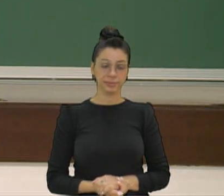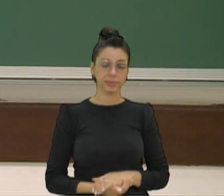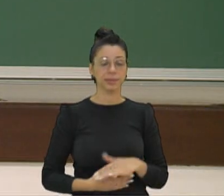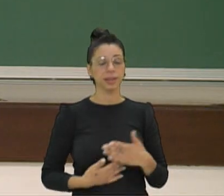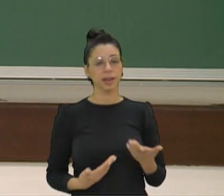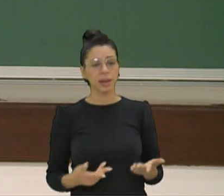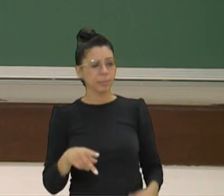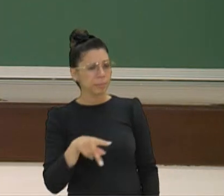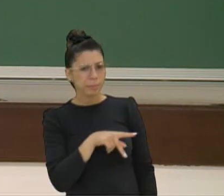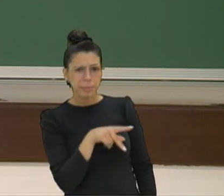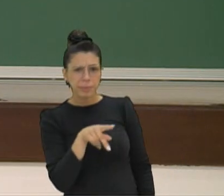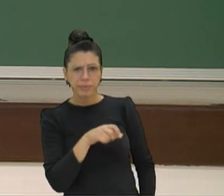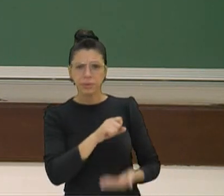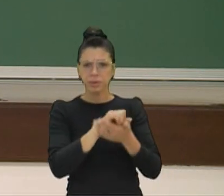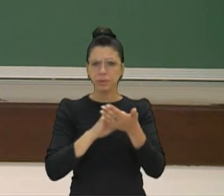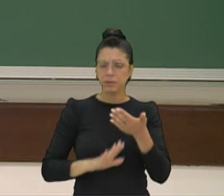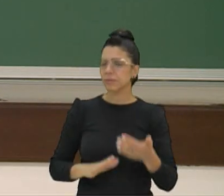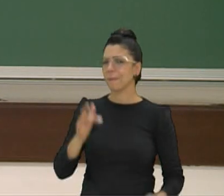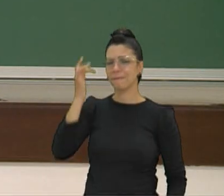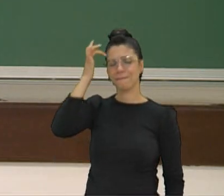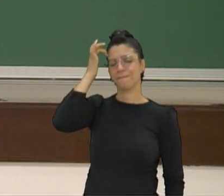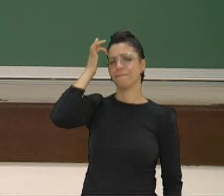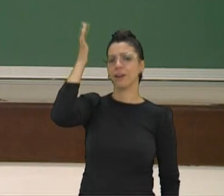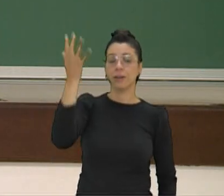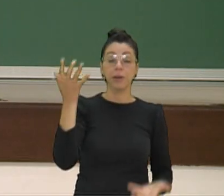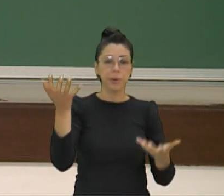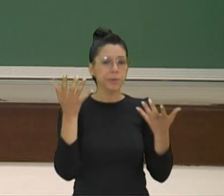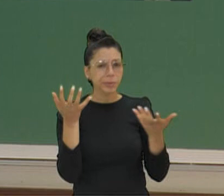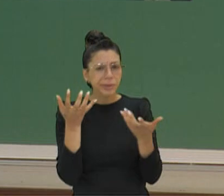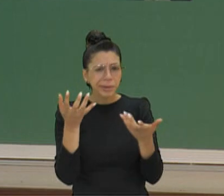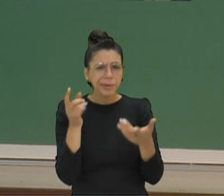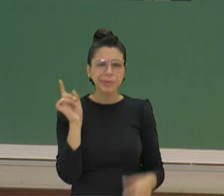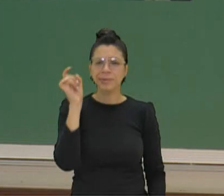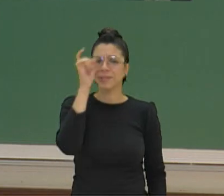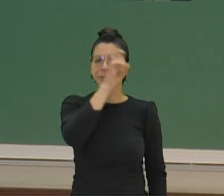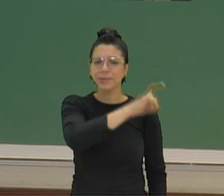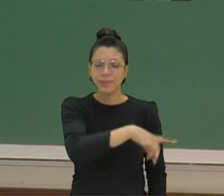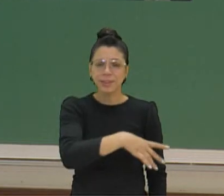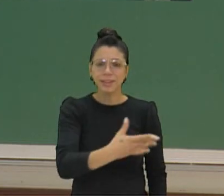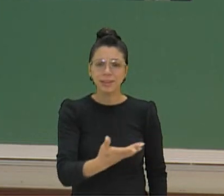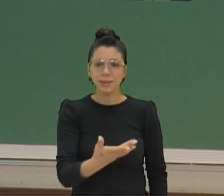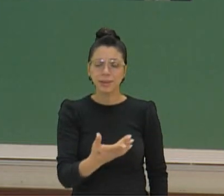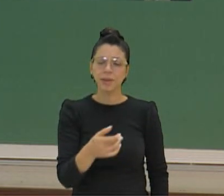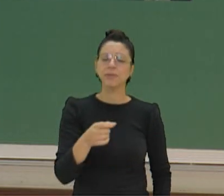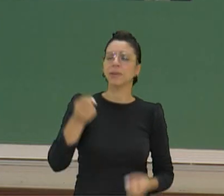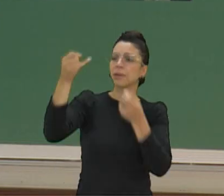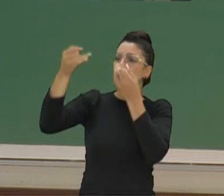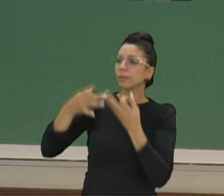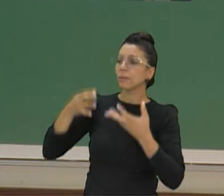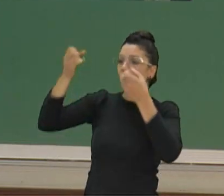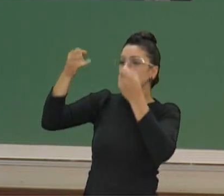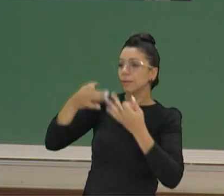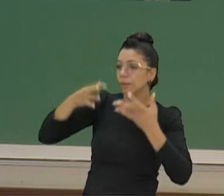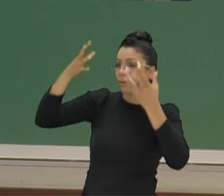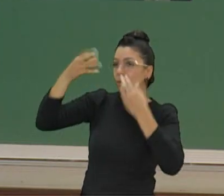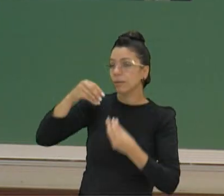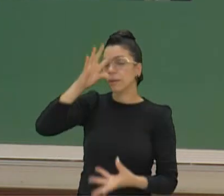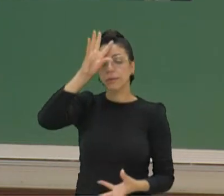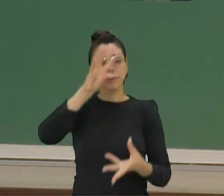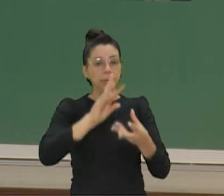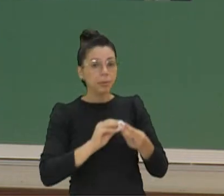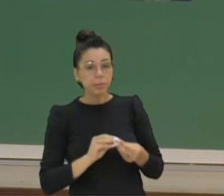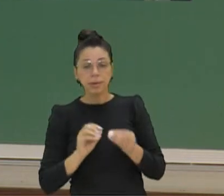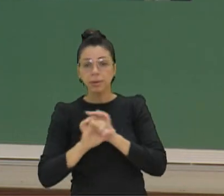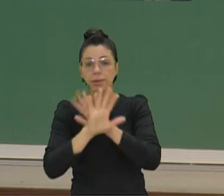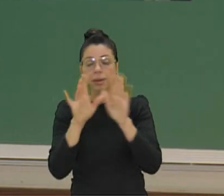Ah, Fabiano, esse exercício e quiz é muito fácil, eu quero quiz difícil. Você explica, eu compreendo, eu entendo,